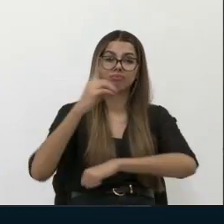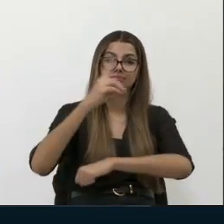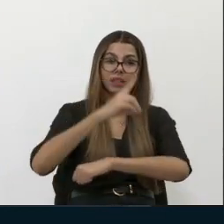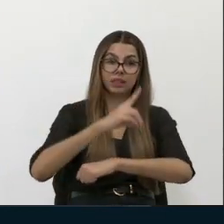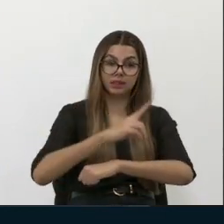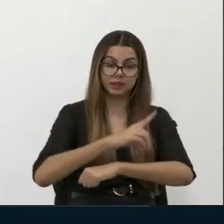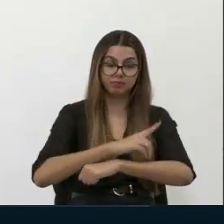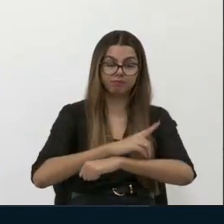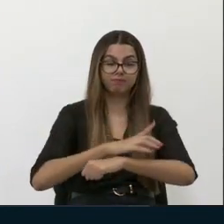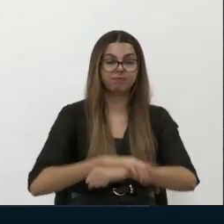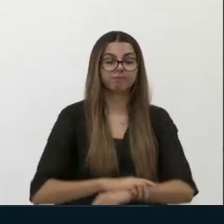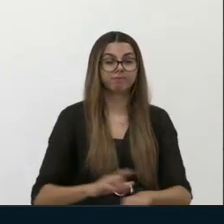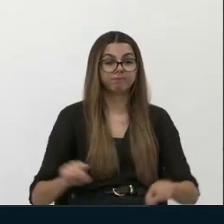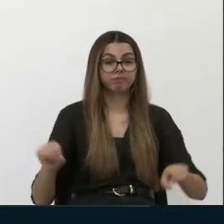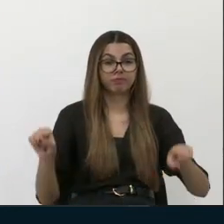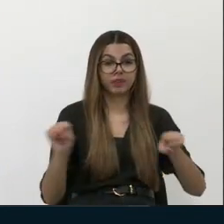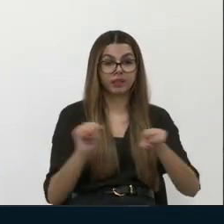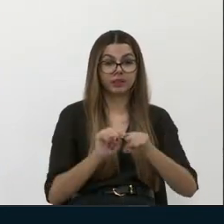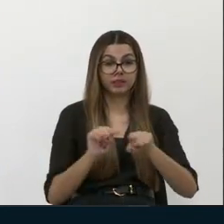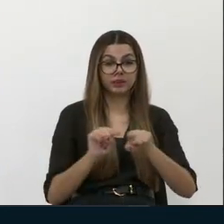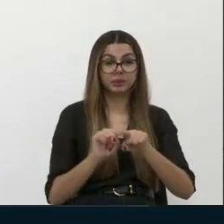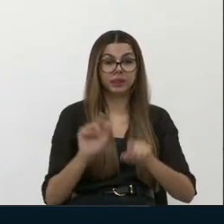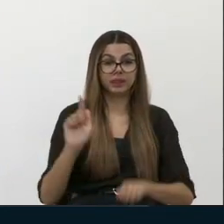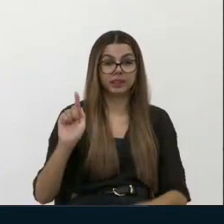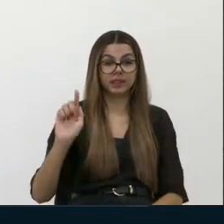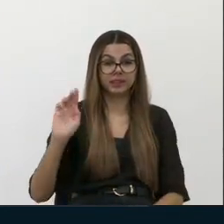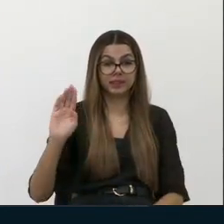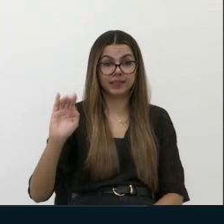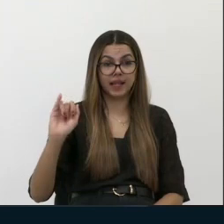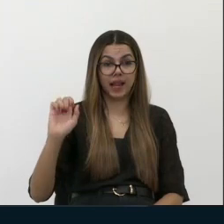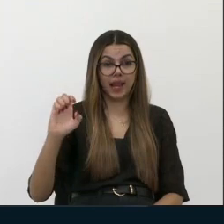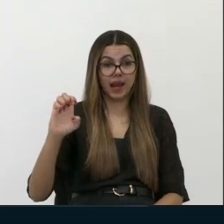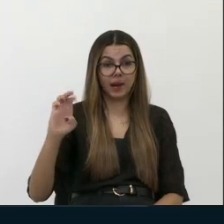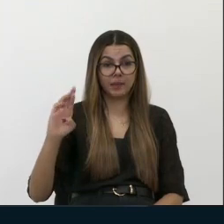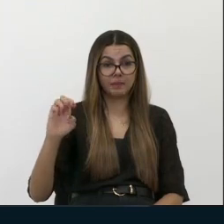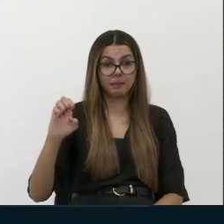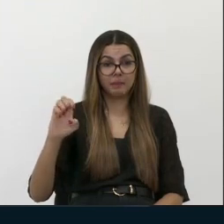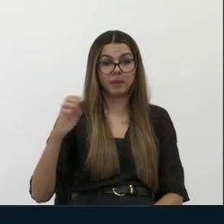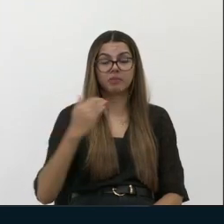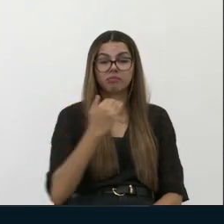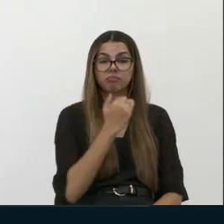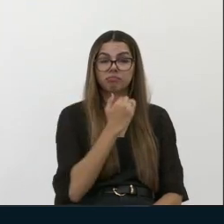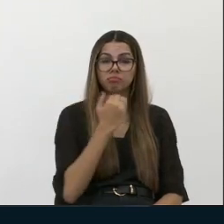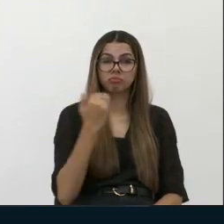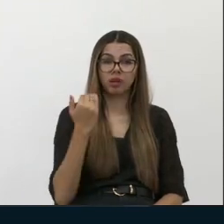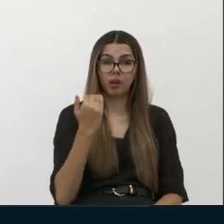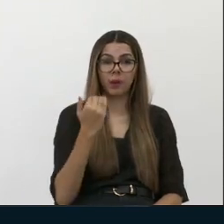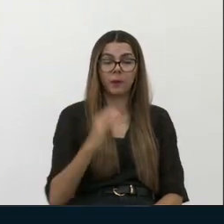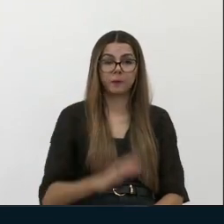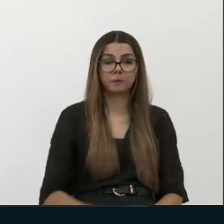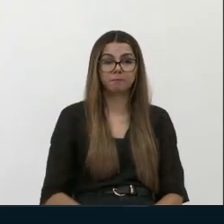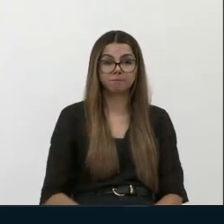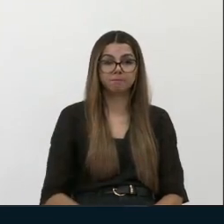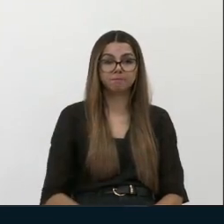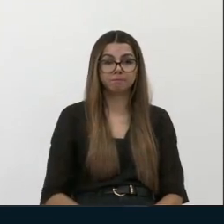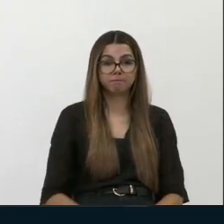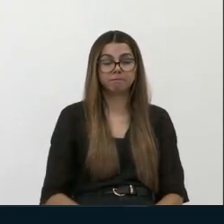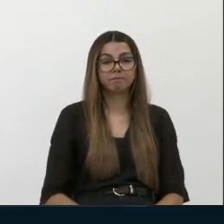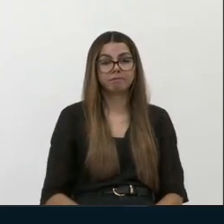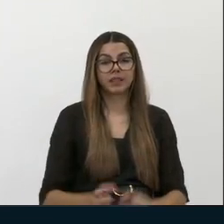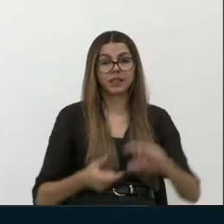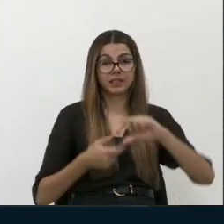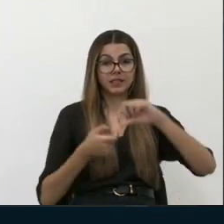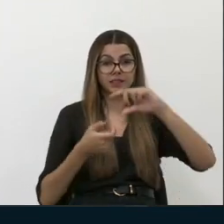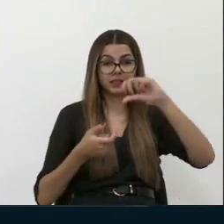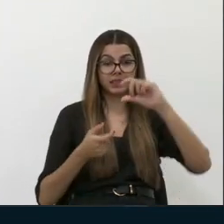também para o Guilherme, que faleceu também no sábado, vítima cometido pelo câncer. Menino de 16